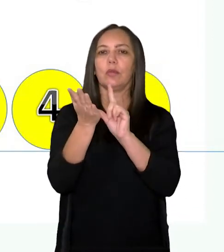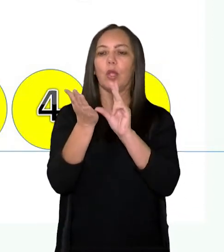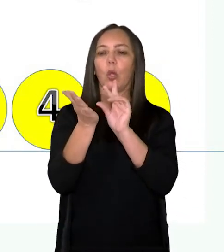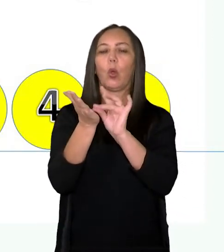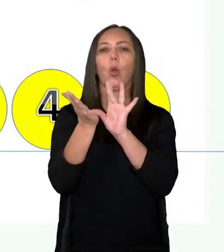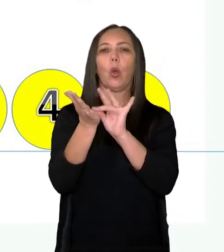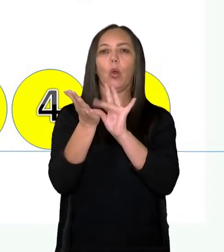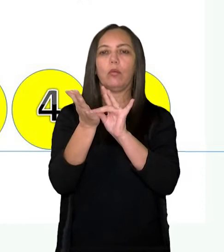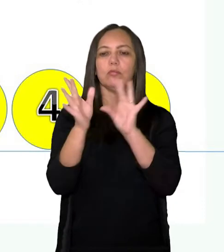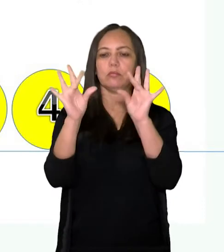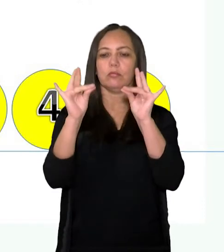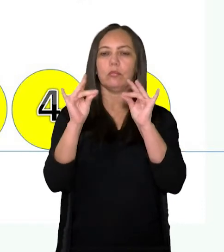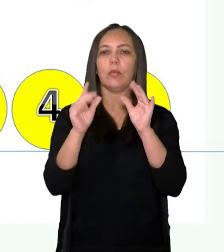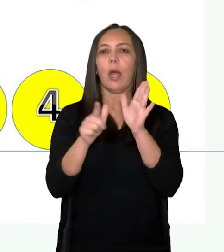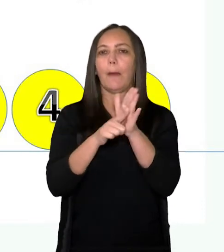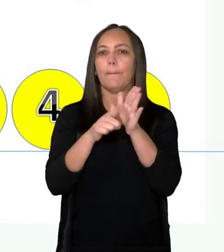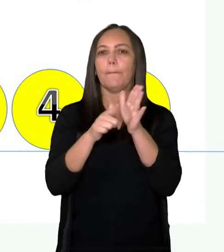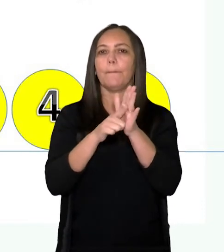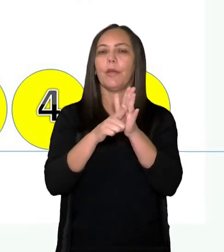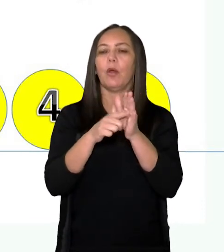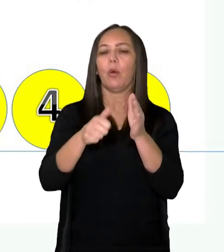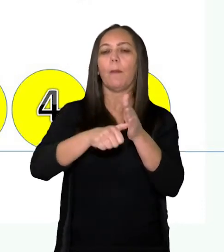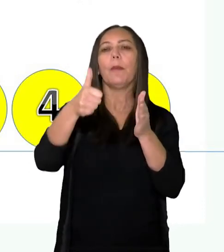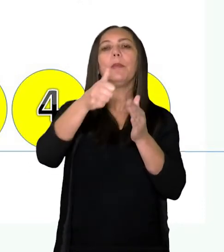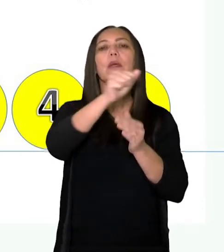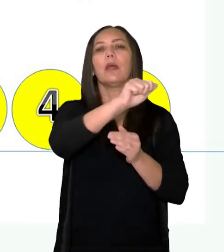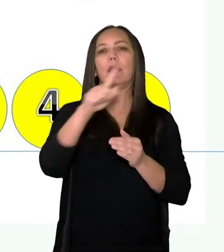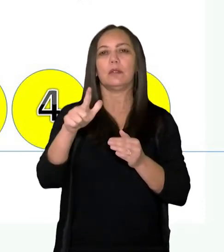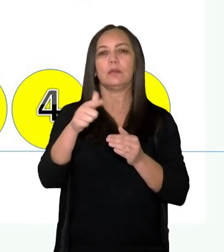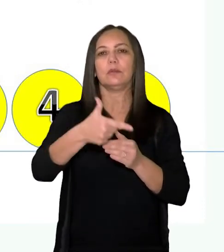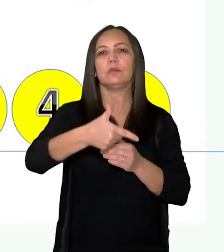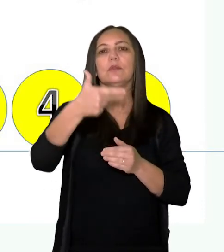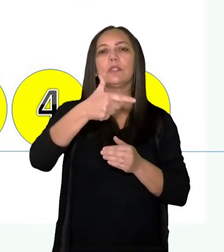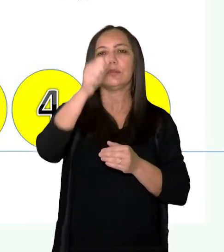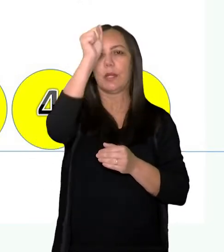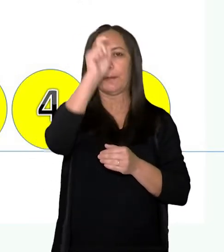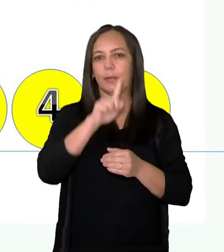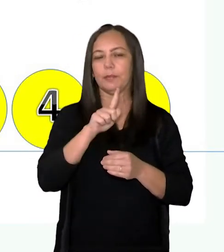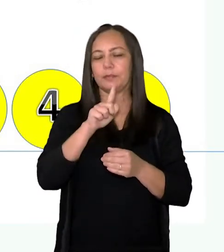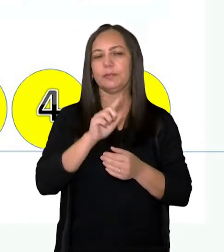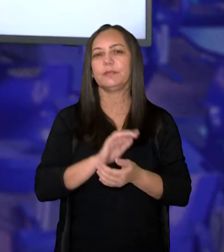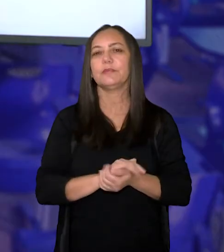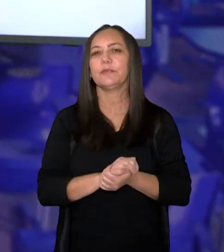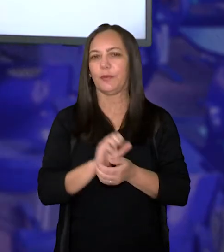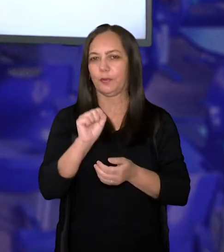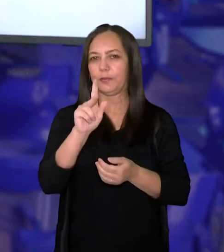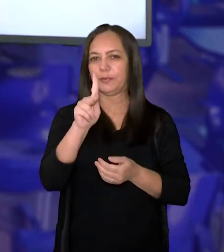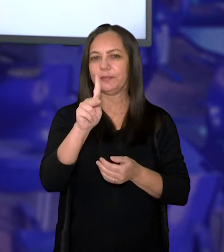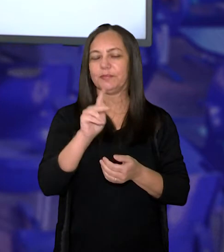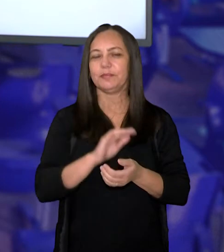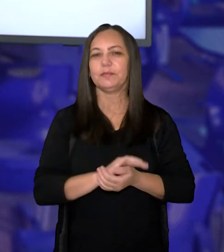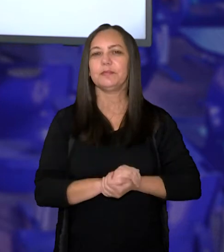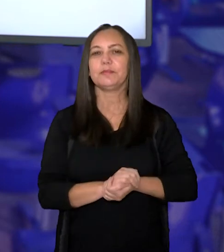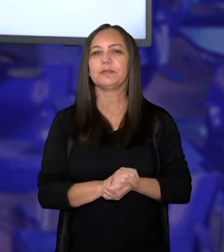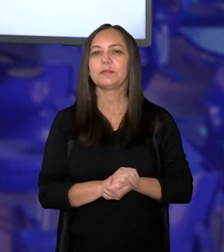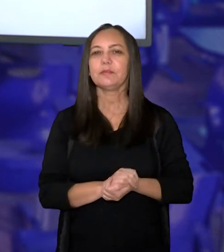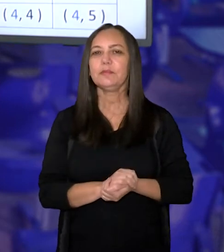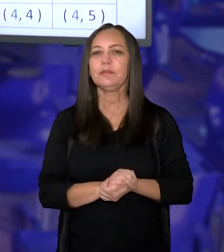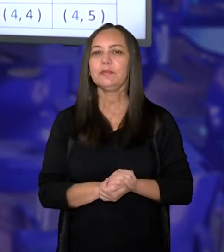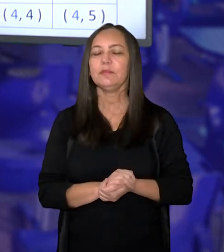adesivos, onde o primeiro é azul e o segundo amarelo. Ok, vamos